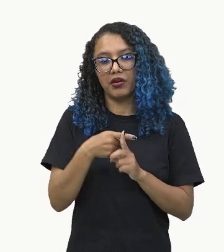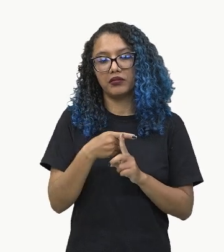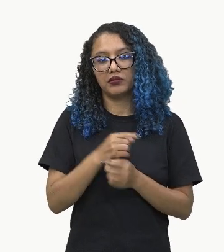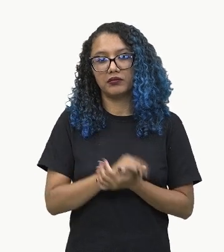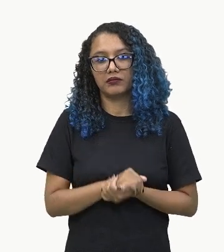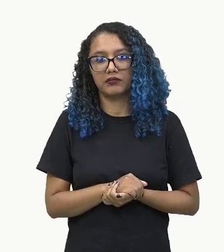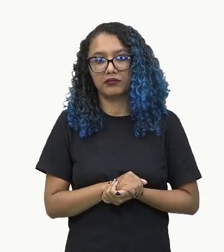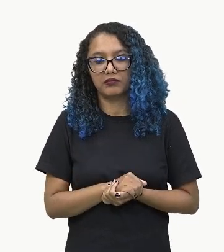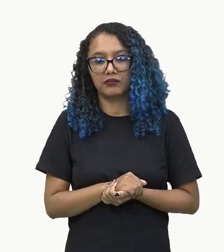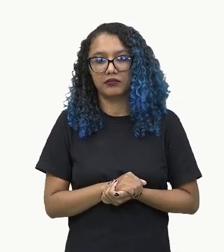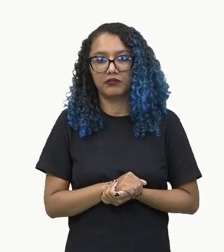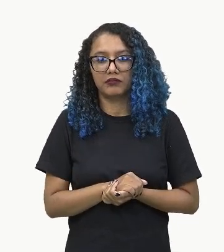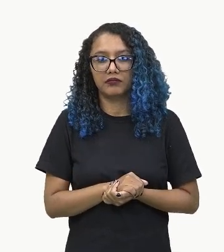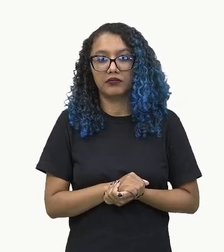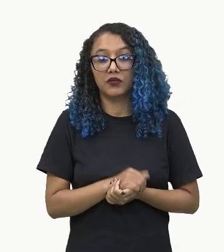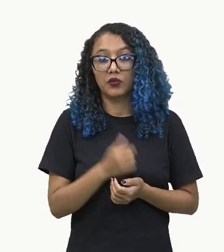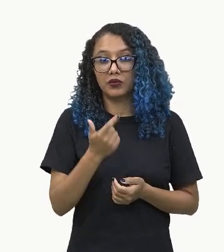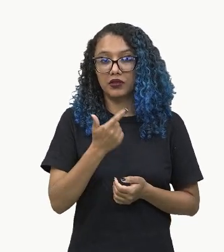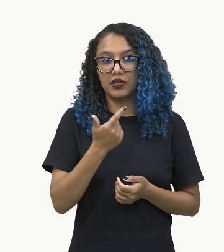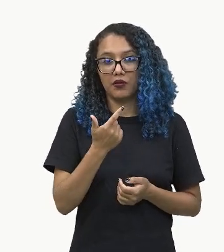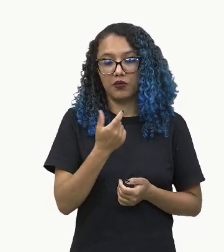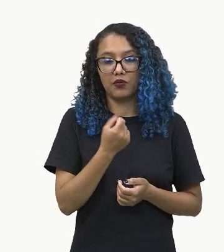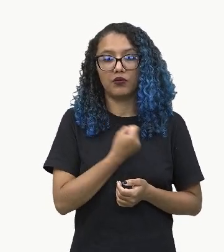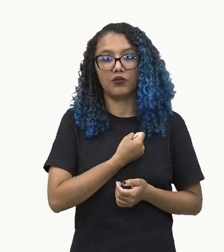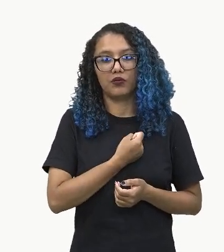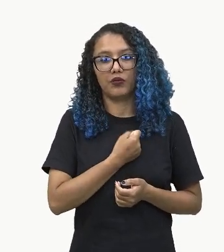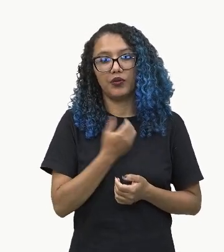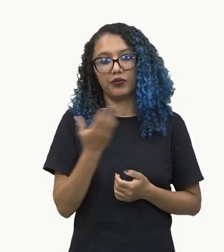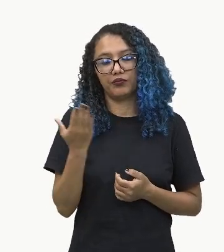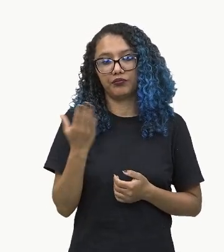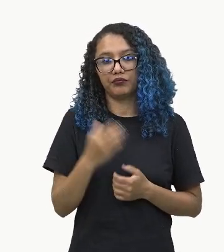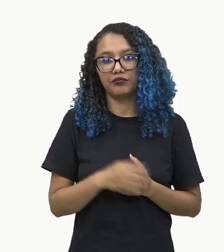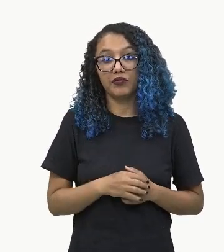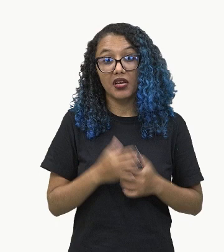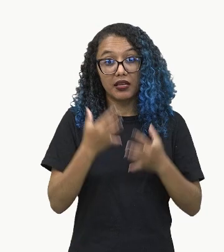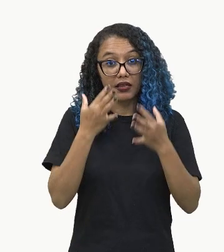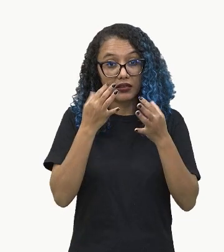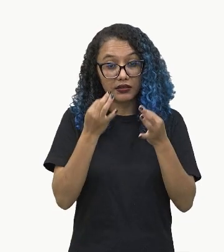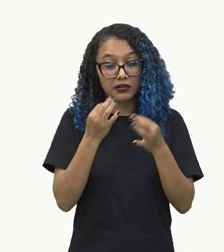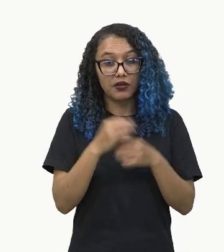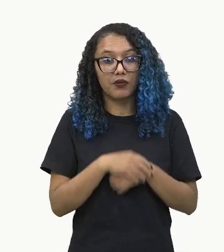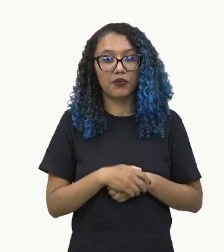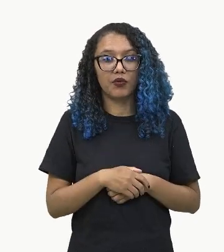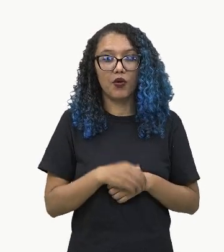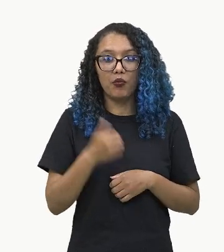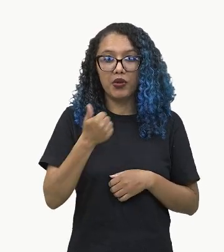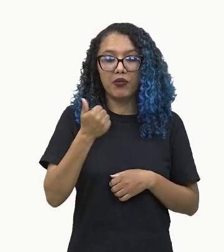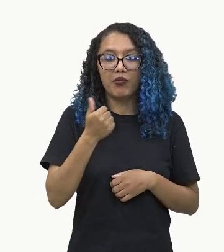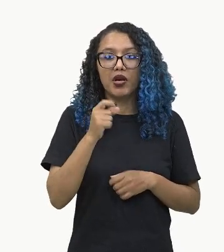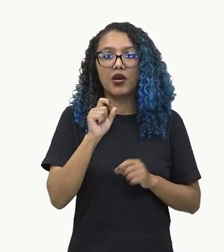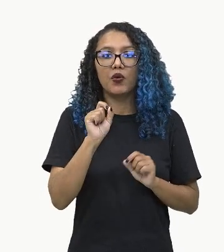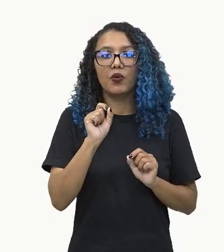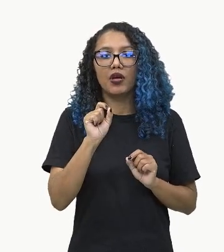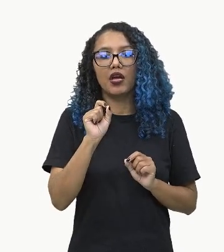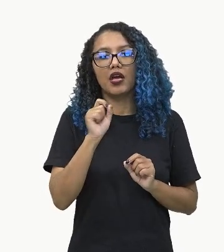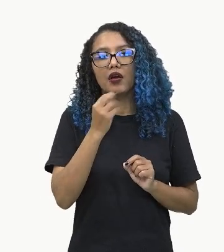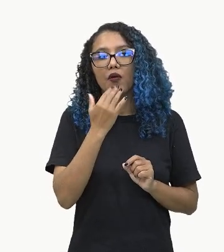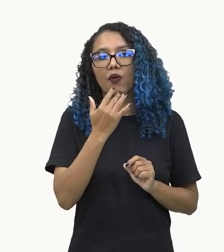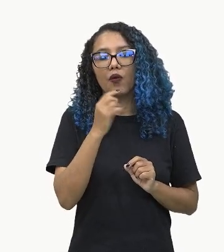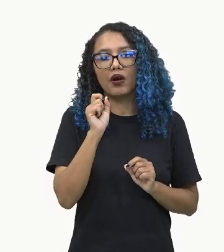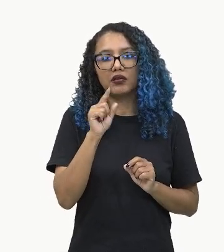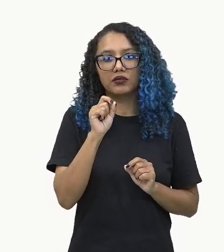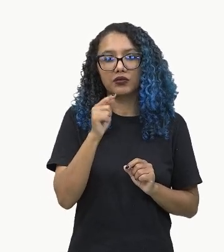mais o meu segundo termo. Observe que eu estou marcando o primeiro termo de azul e o segundo termo de vermelho para